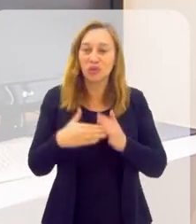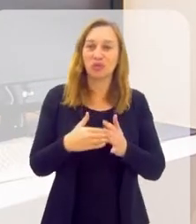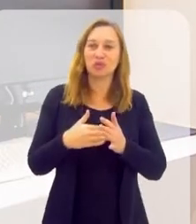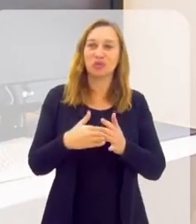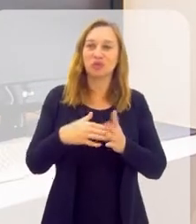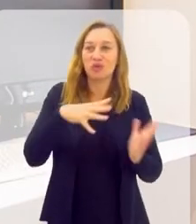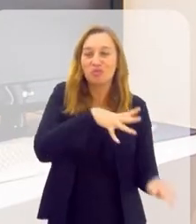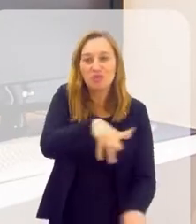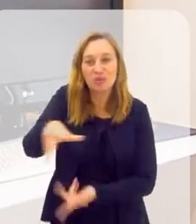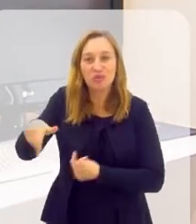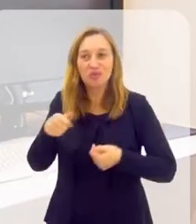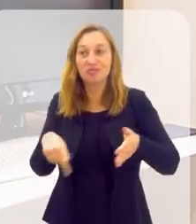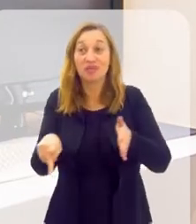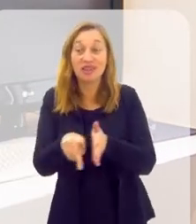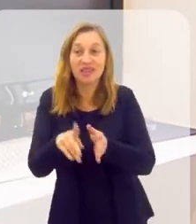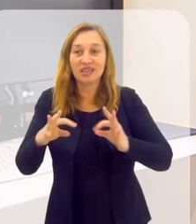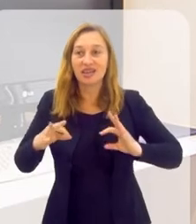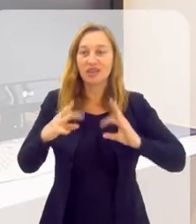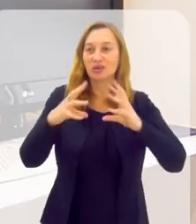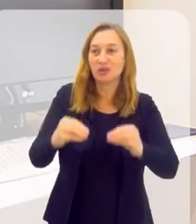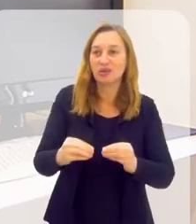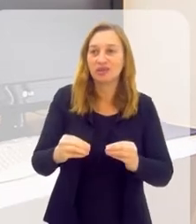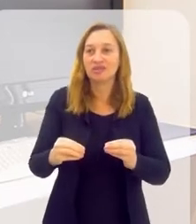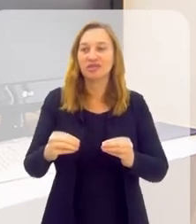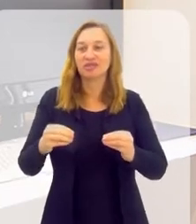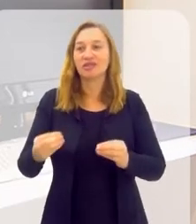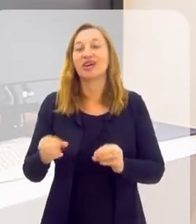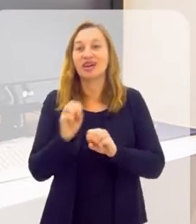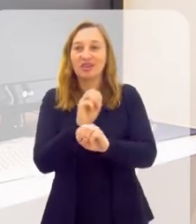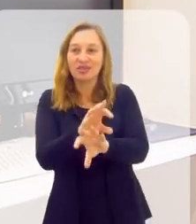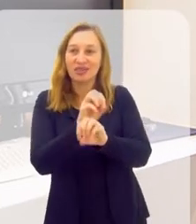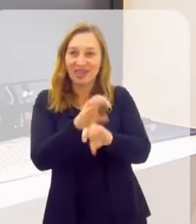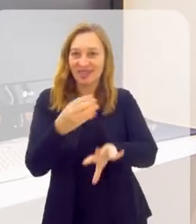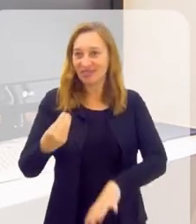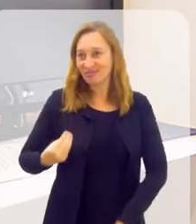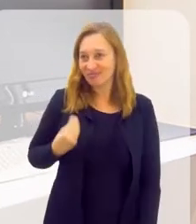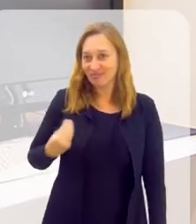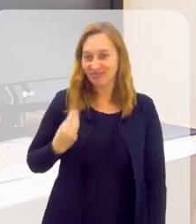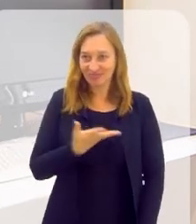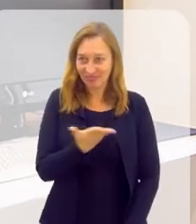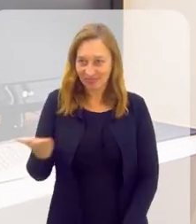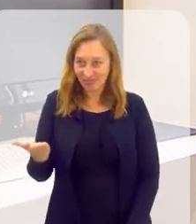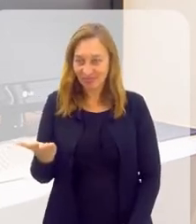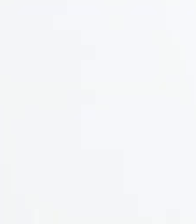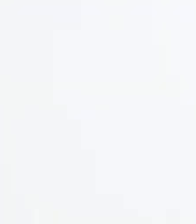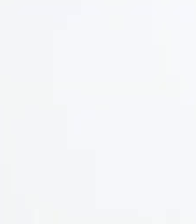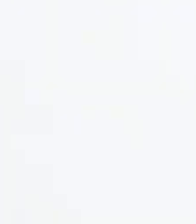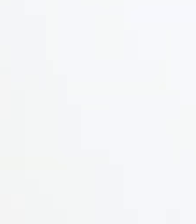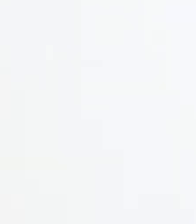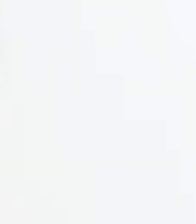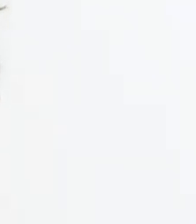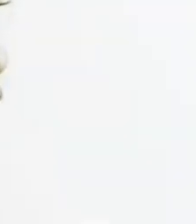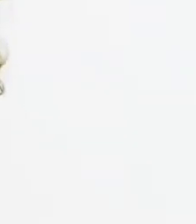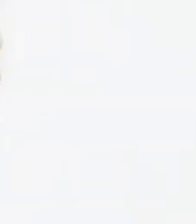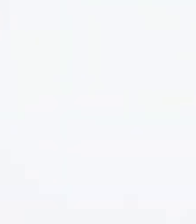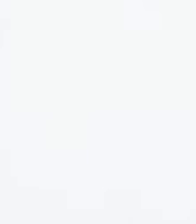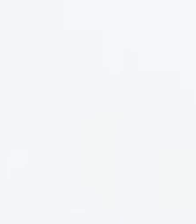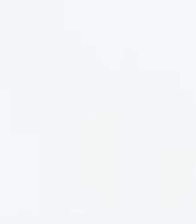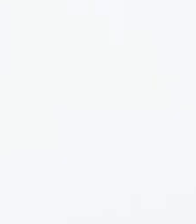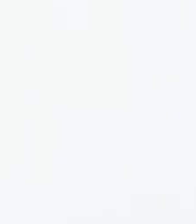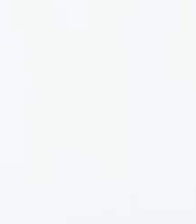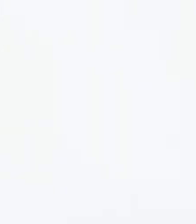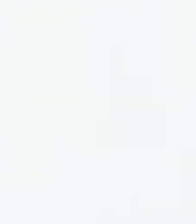astral por todos e por um mundo para todos. Está no ar o Educação.